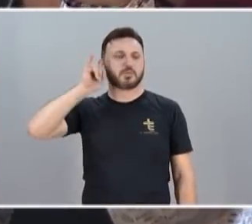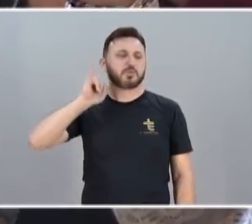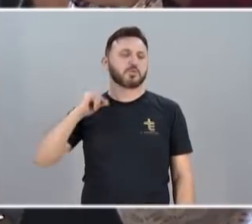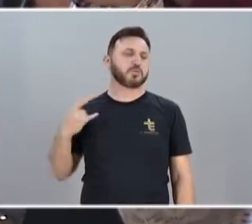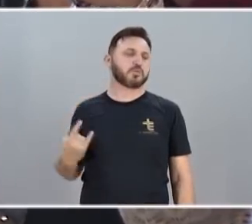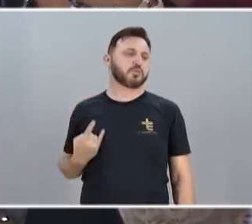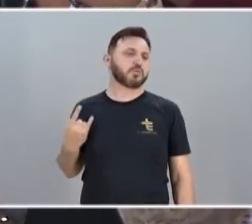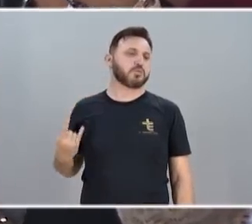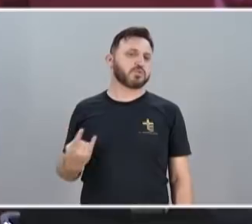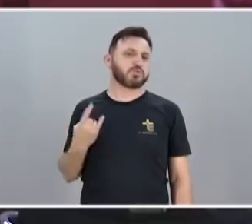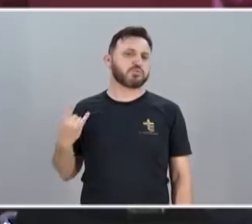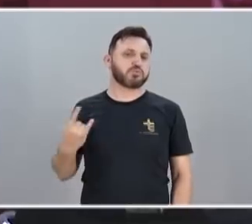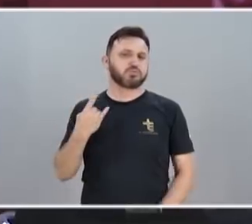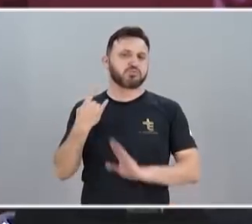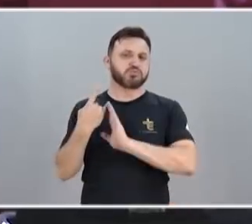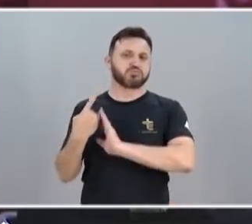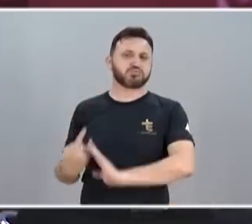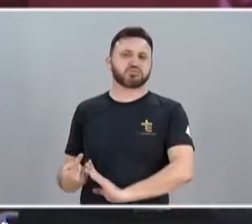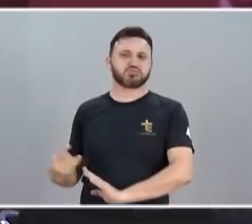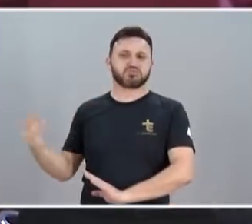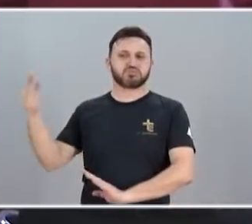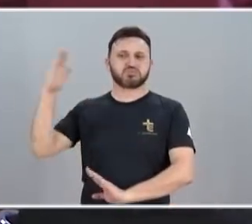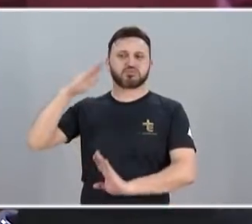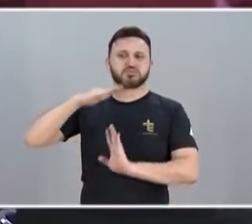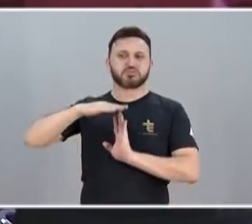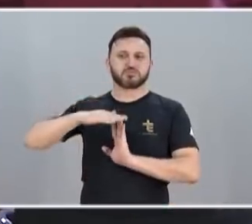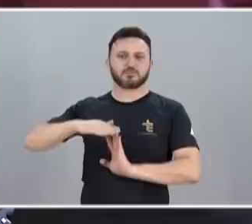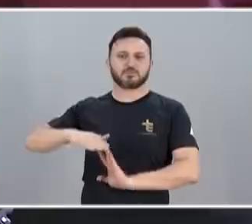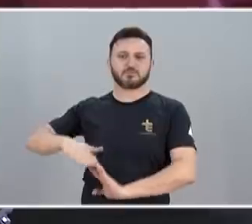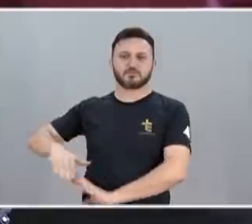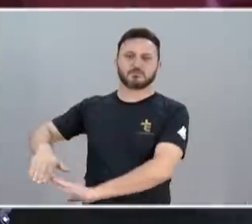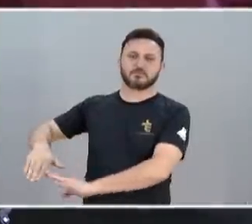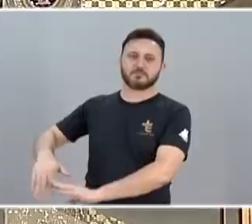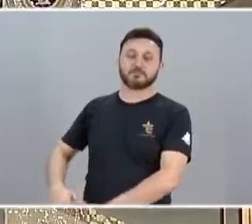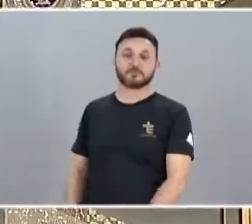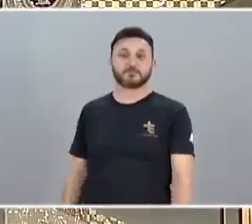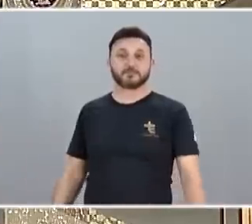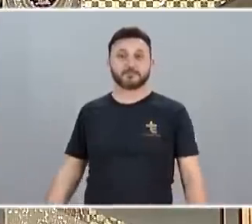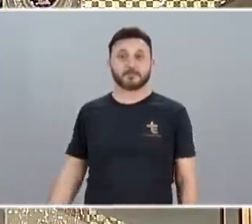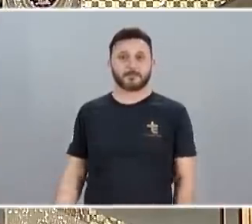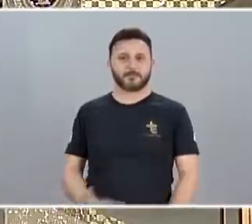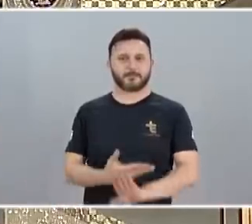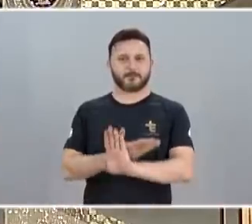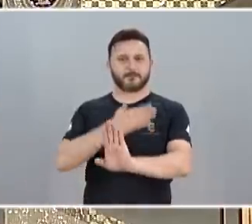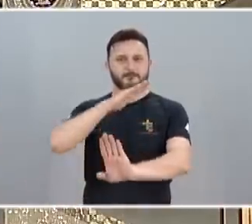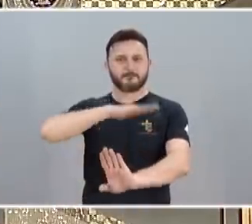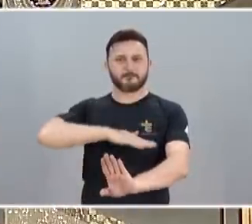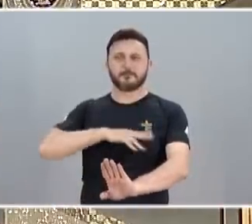E não nos deixeis cair em tentação, mas livrai-nos do mal. Livrai-nos de